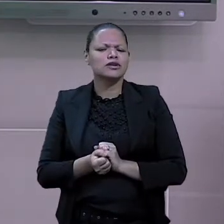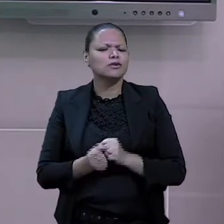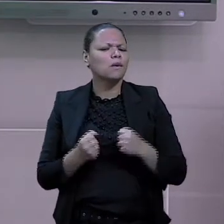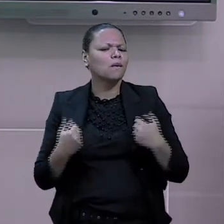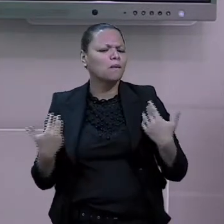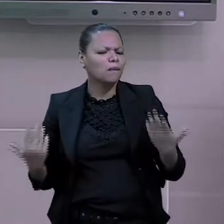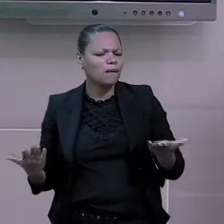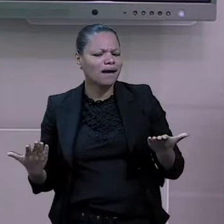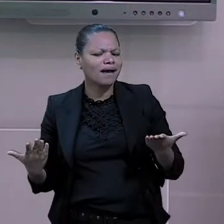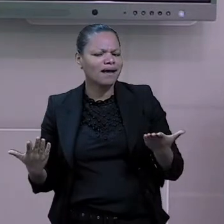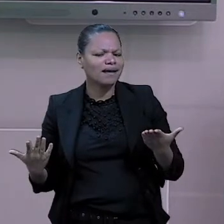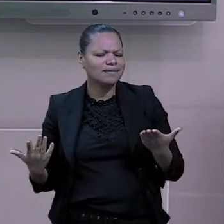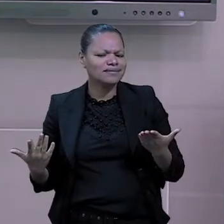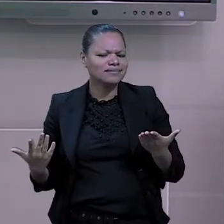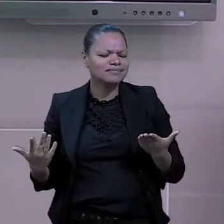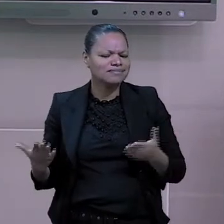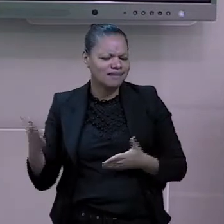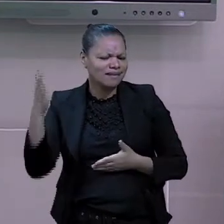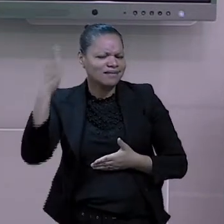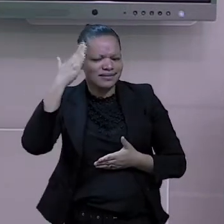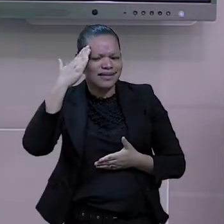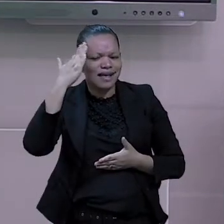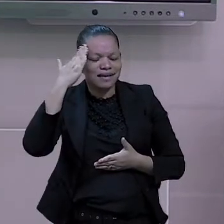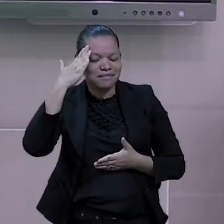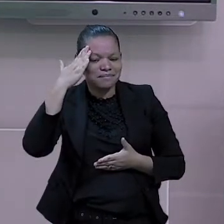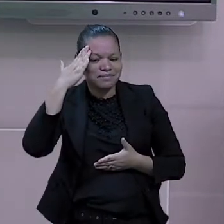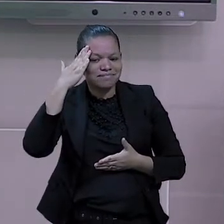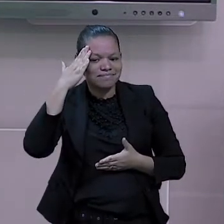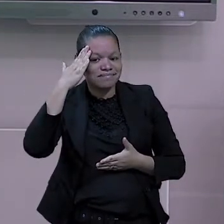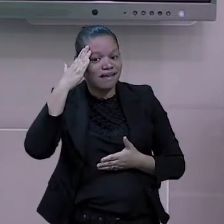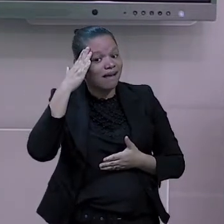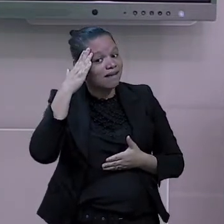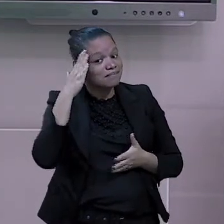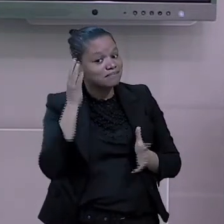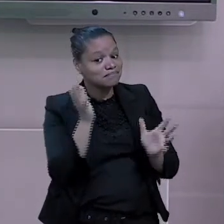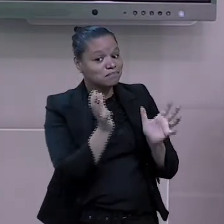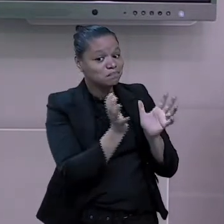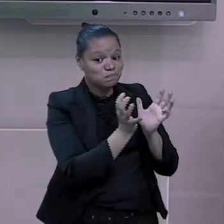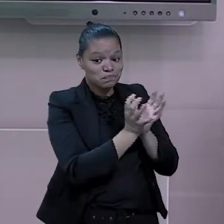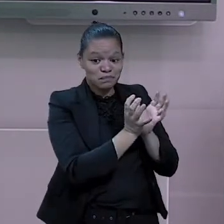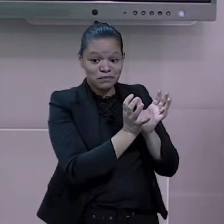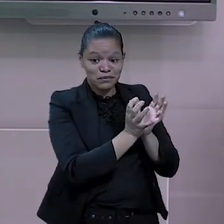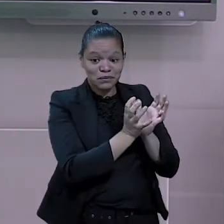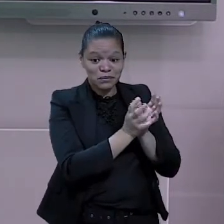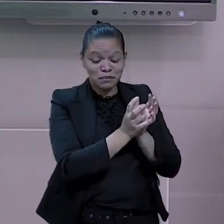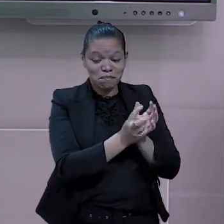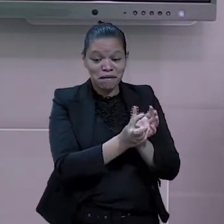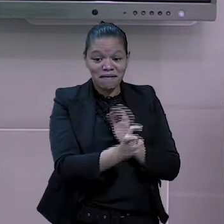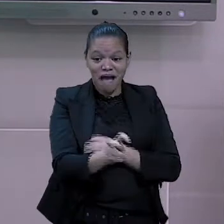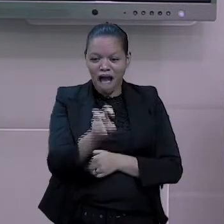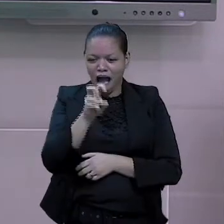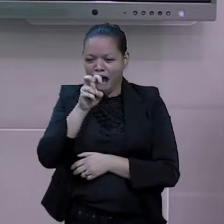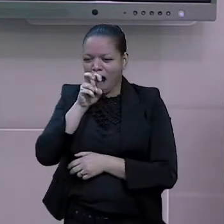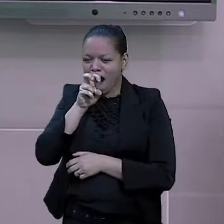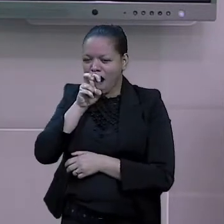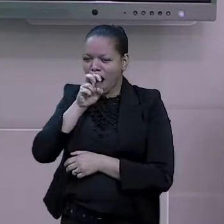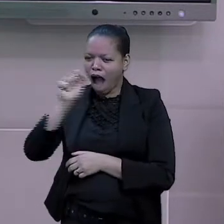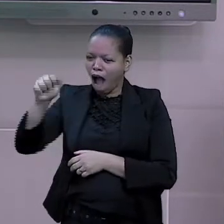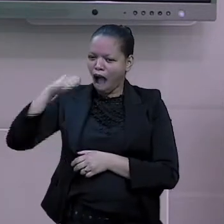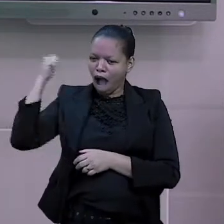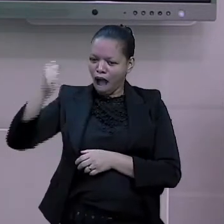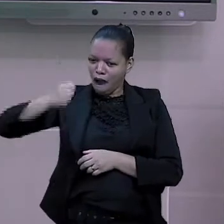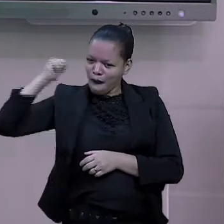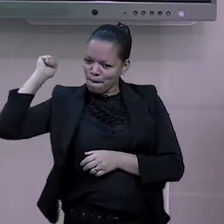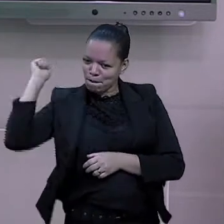histórias em quadrinhos, as tirinhas de Maurício de Souza. Vocês vão ficar pensando, Maurício de Souza, Maurício de Souza.